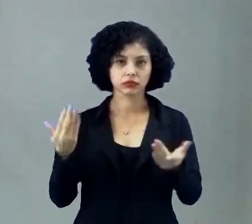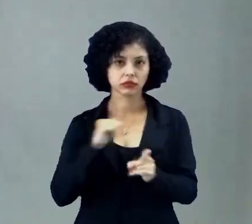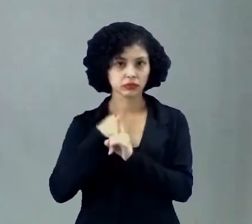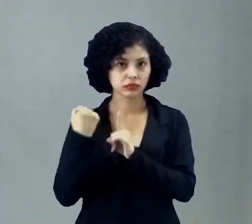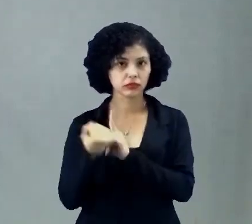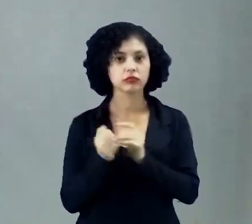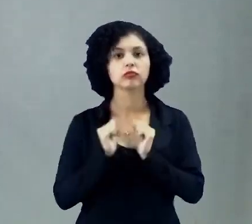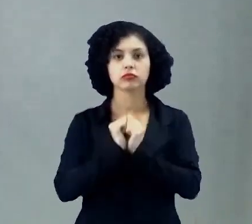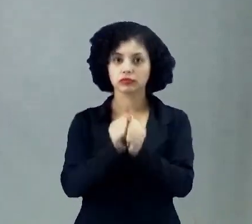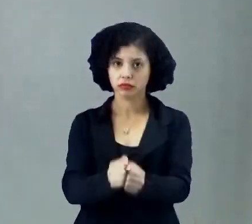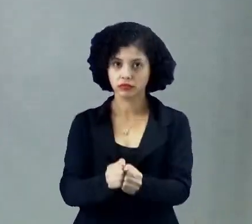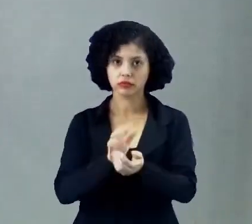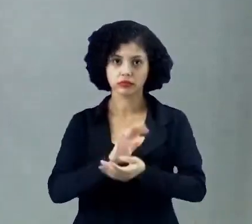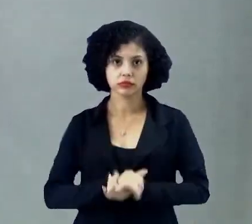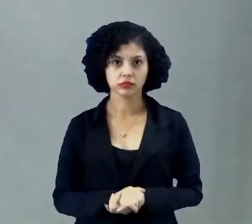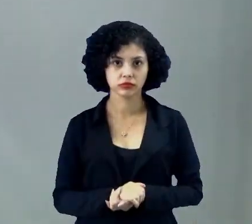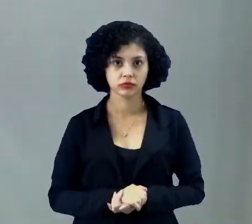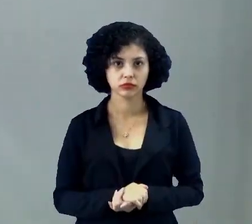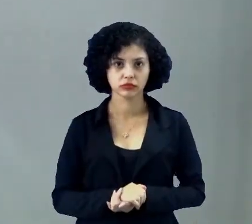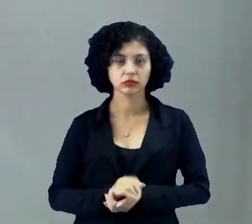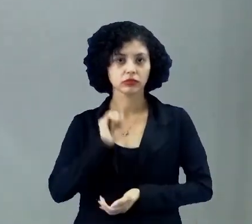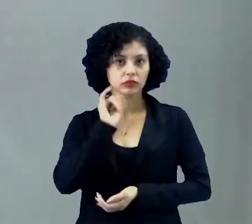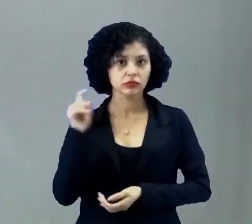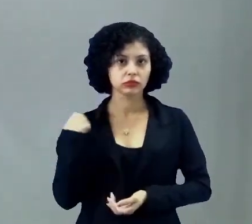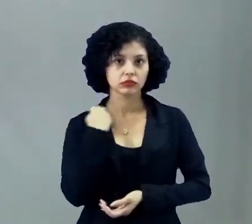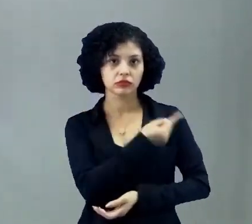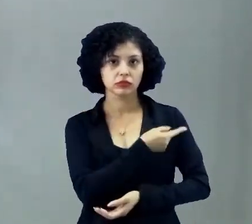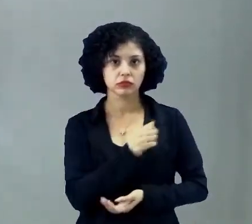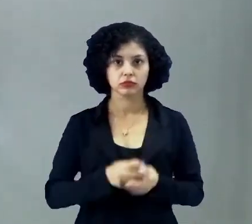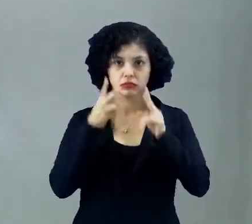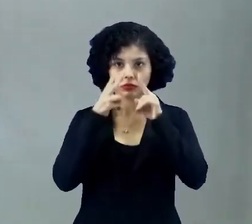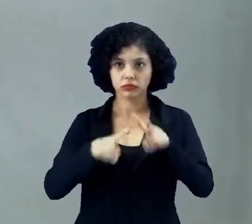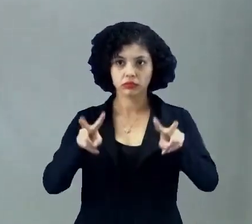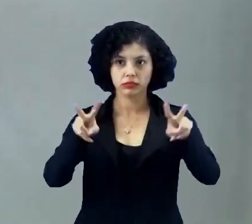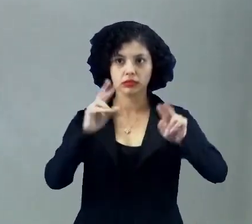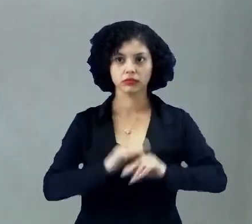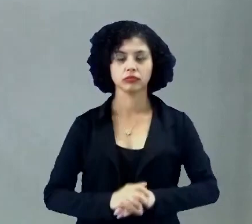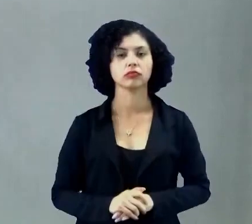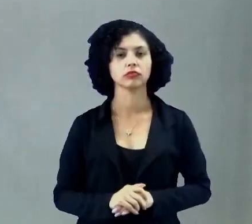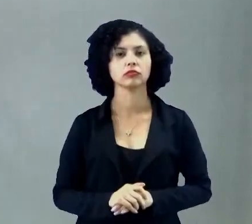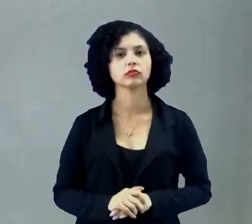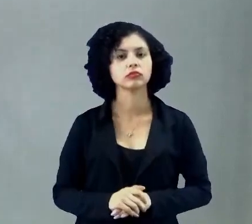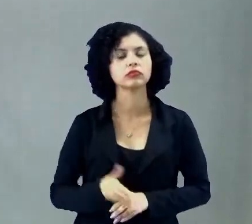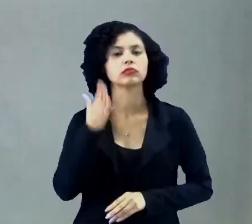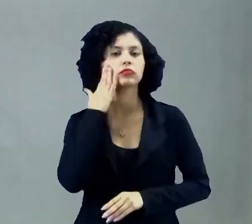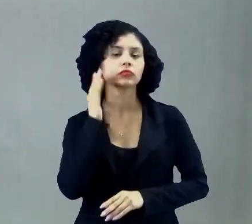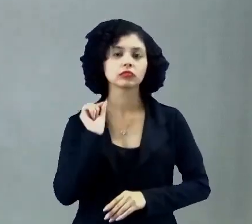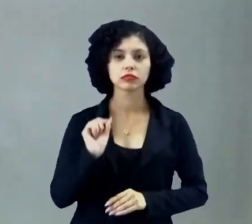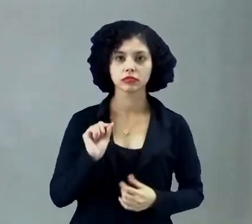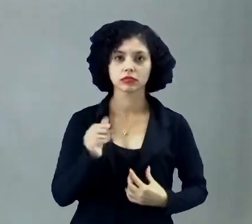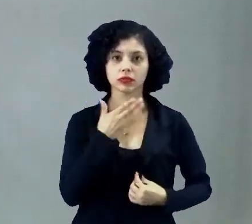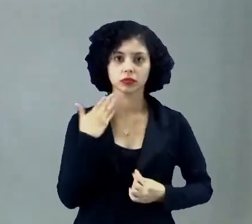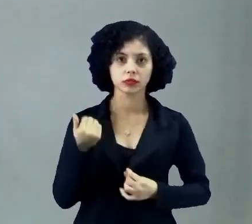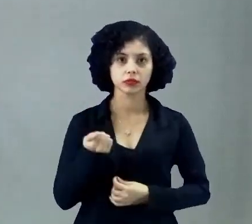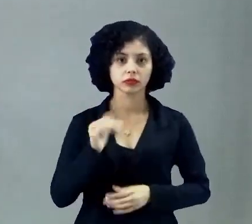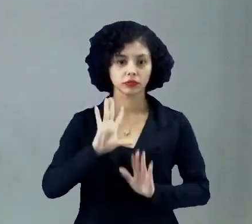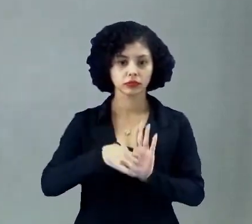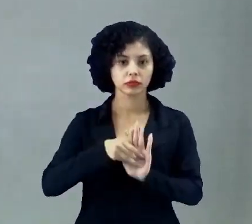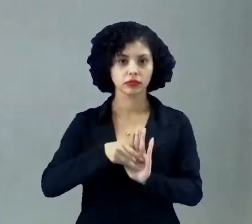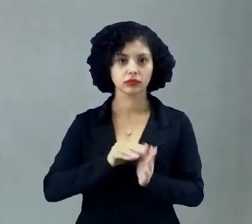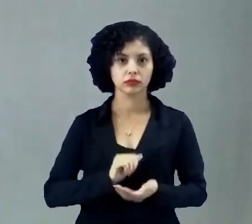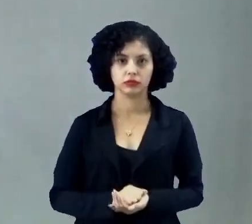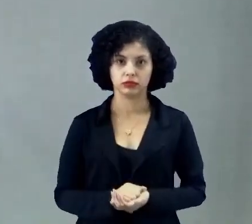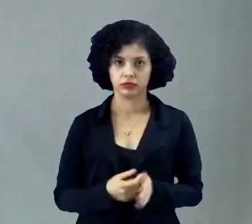todos nós estamos inseridos. Se nós formos visualizar, compreender, melhor